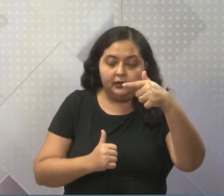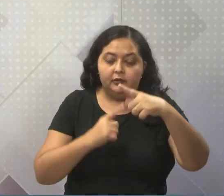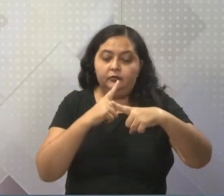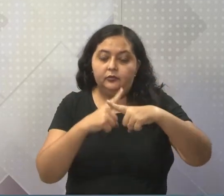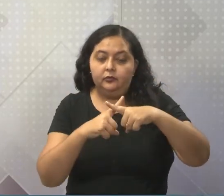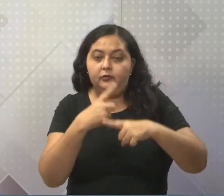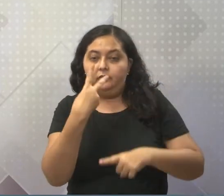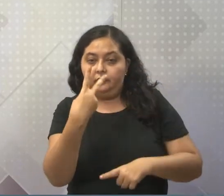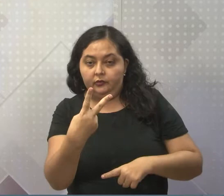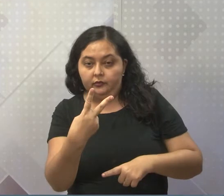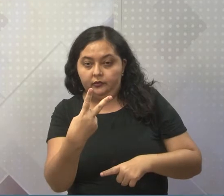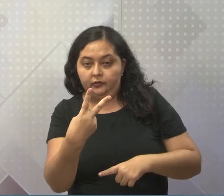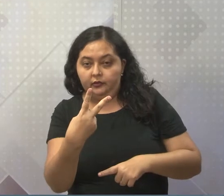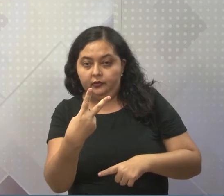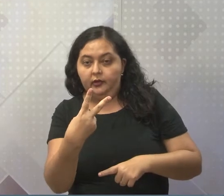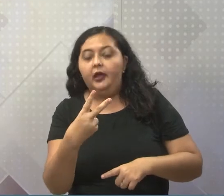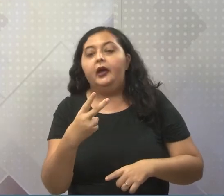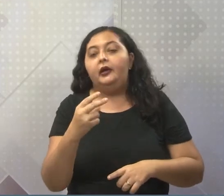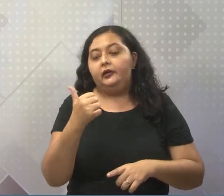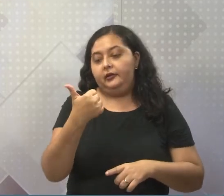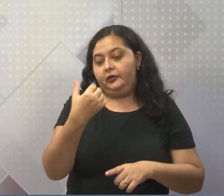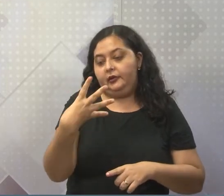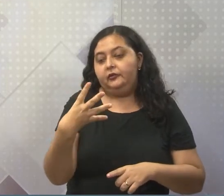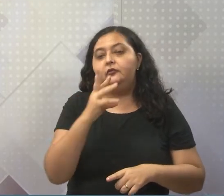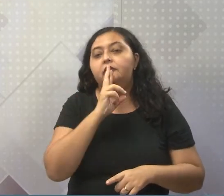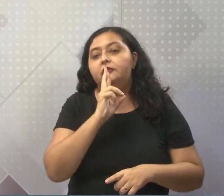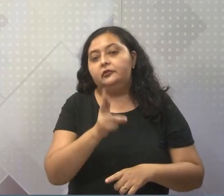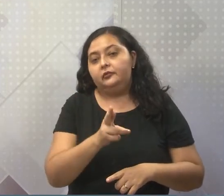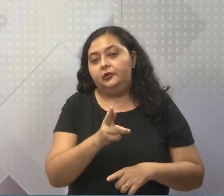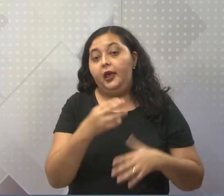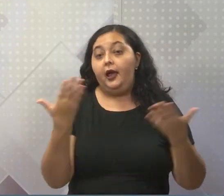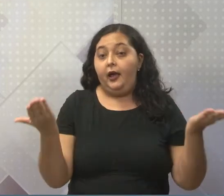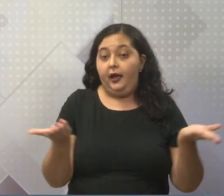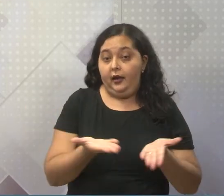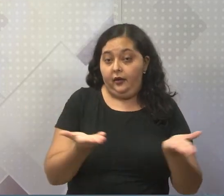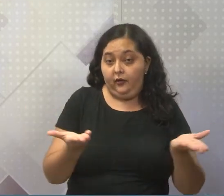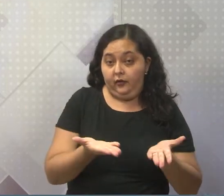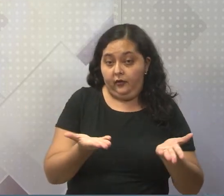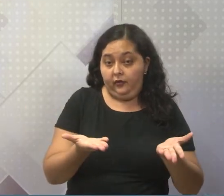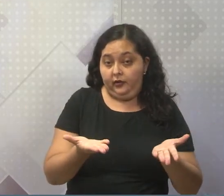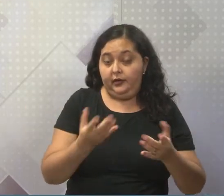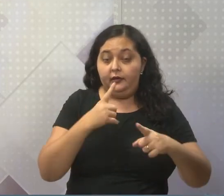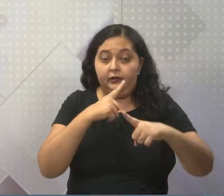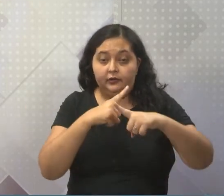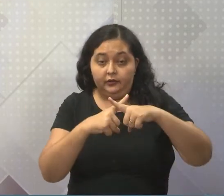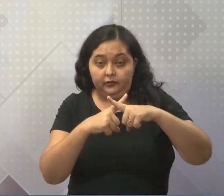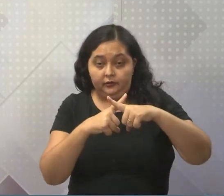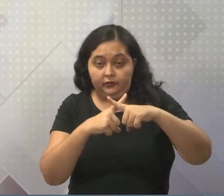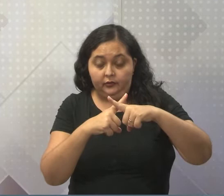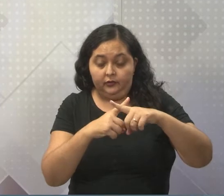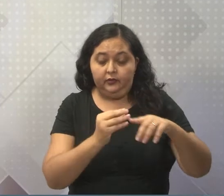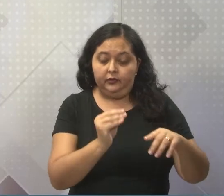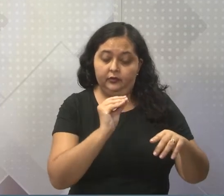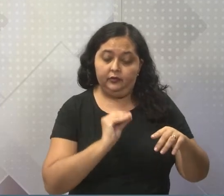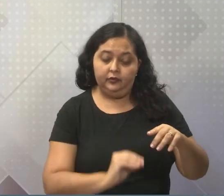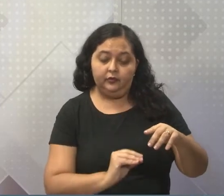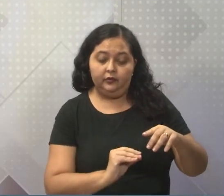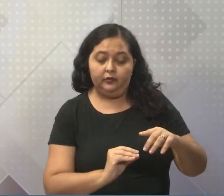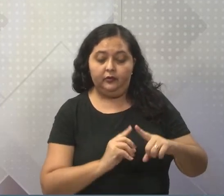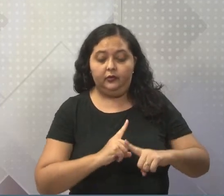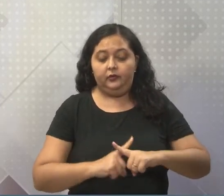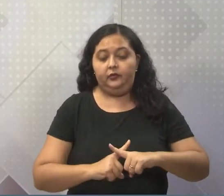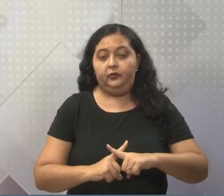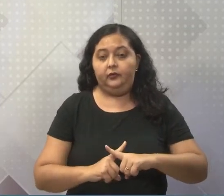2, passa a ter 14. Agora, se eu multipliquei embaixo por 2, por